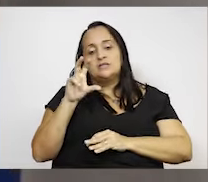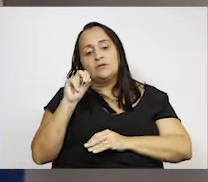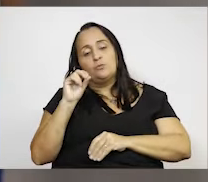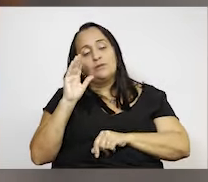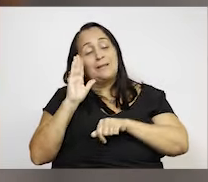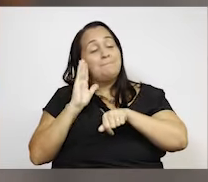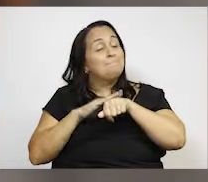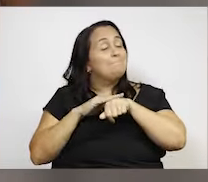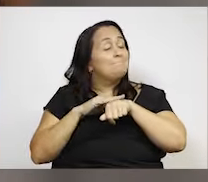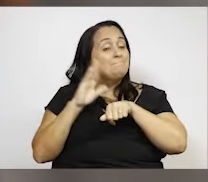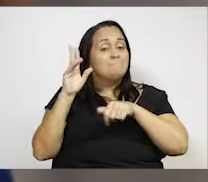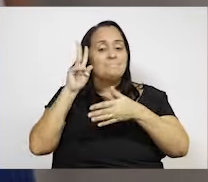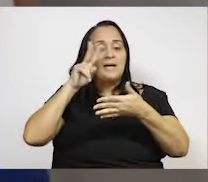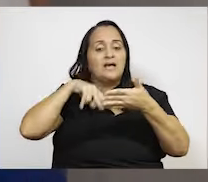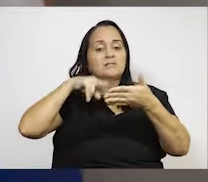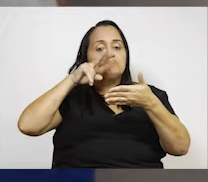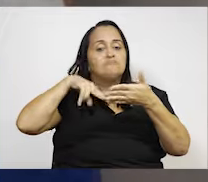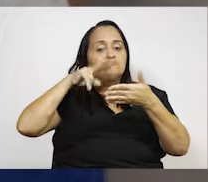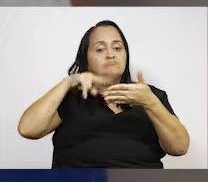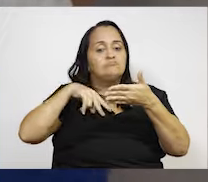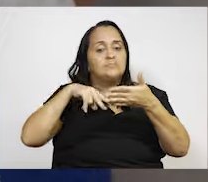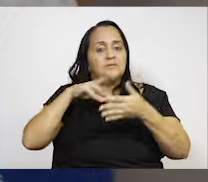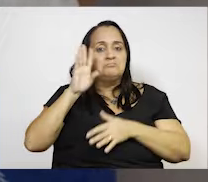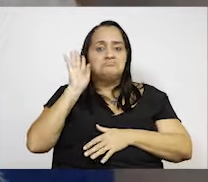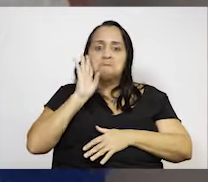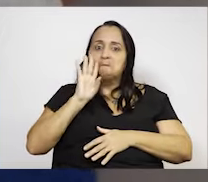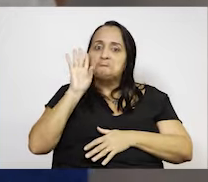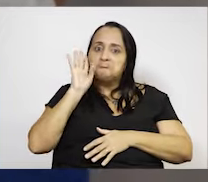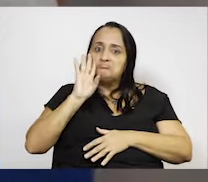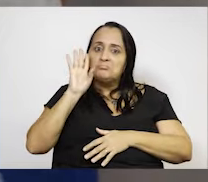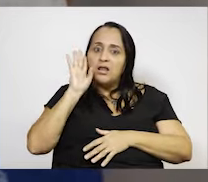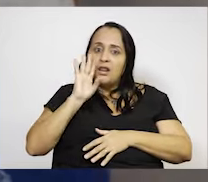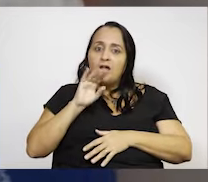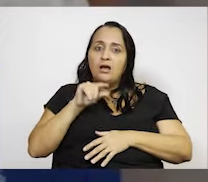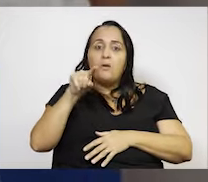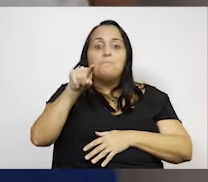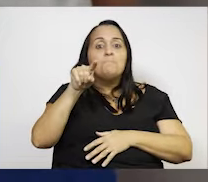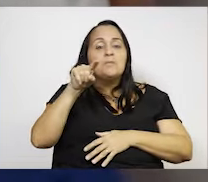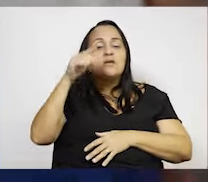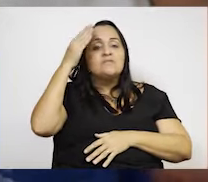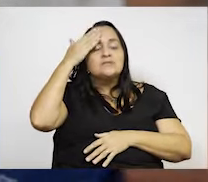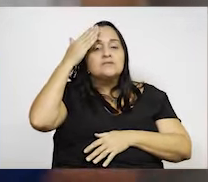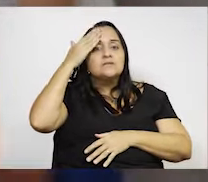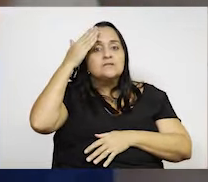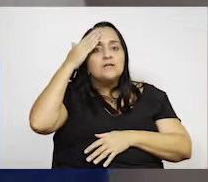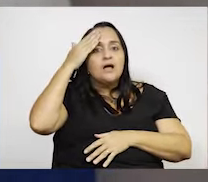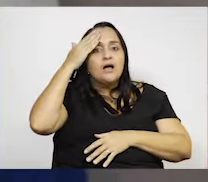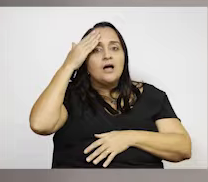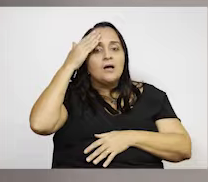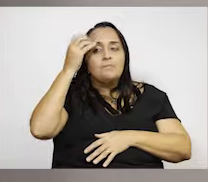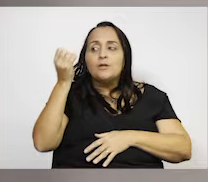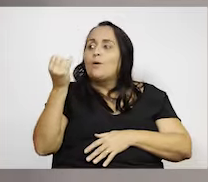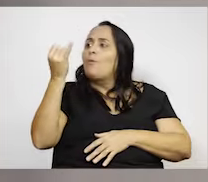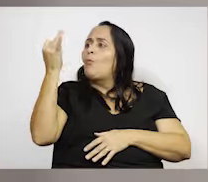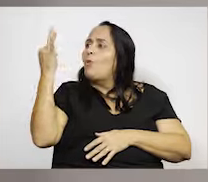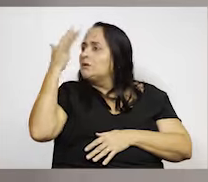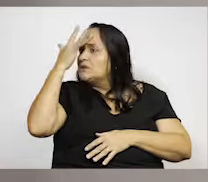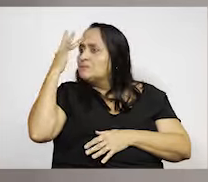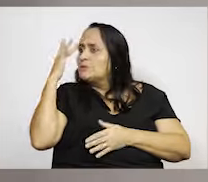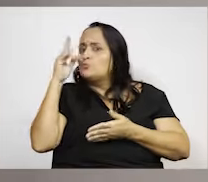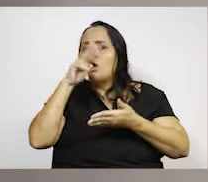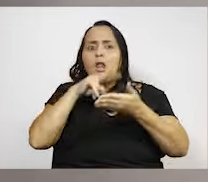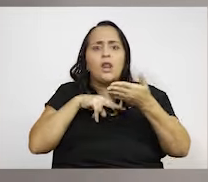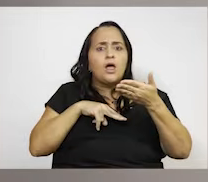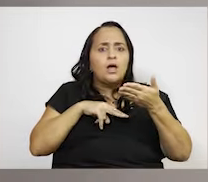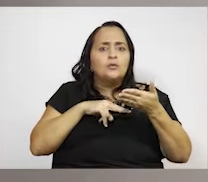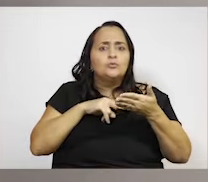lidas, olha só. A gente sabe. E por que essa ferramenta é legal? Além de você saber quais, o que está sendo, que o jornal está